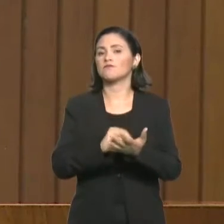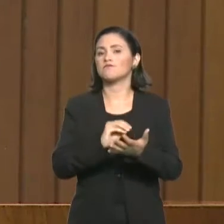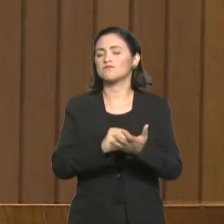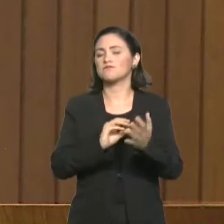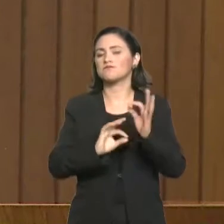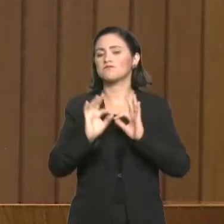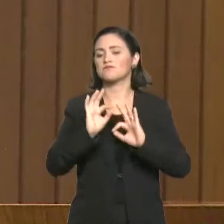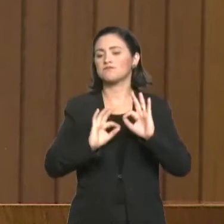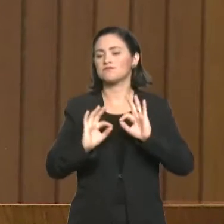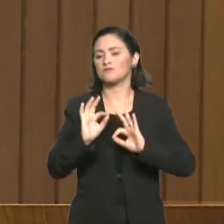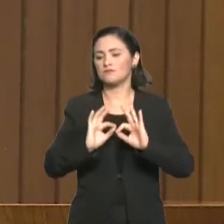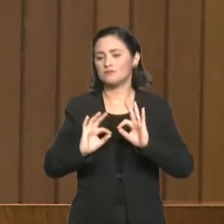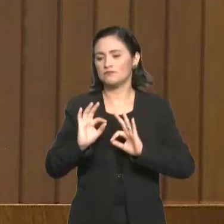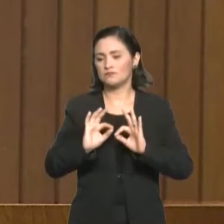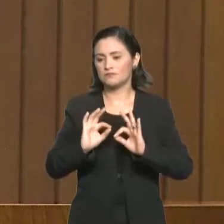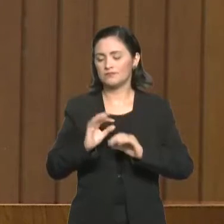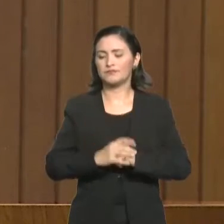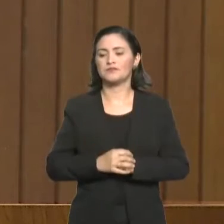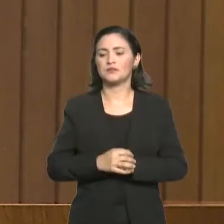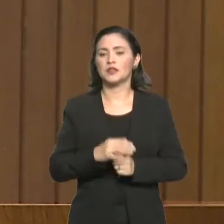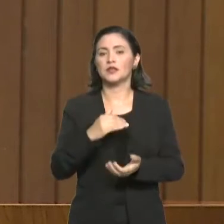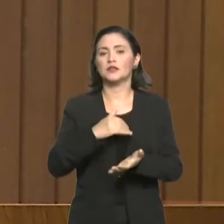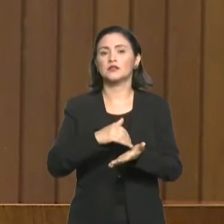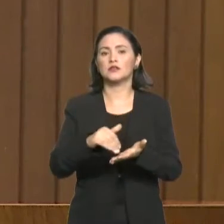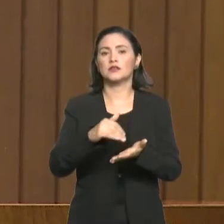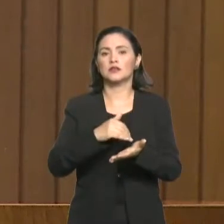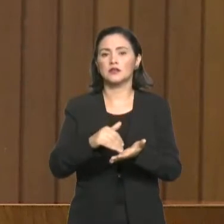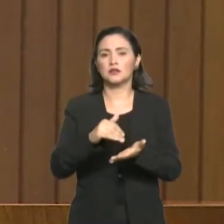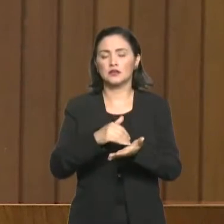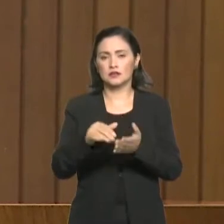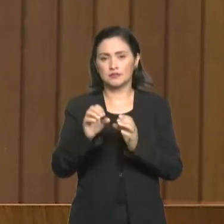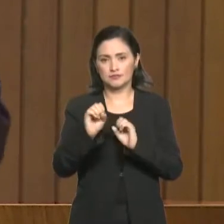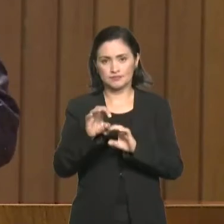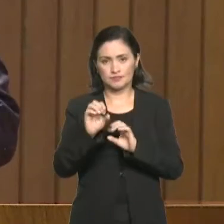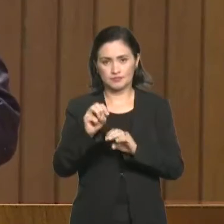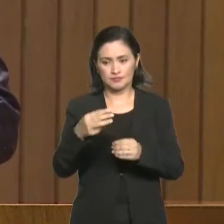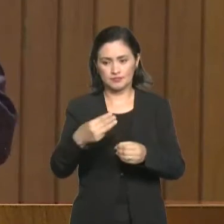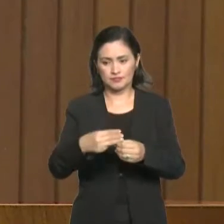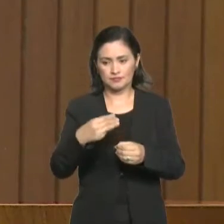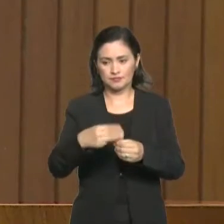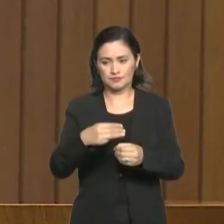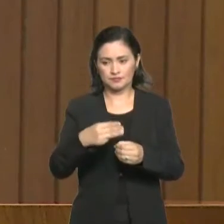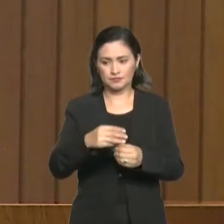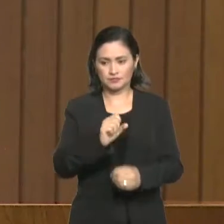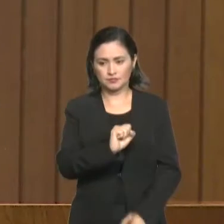quando o secretário de Educação do município de São Luís